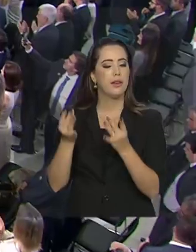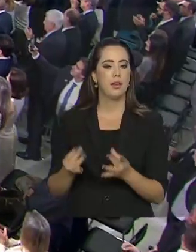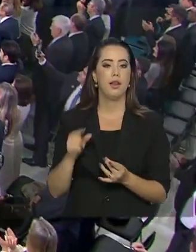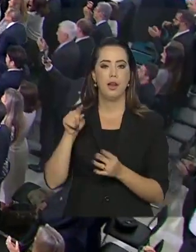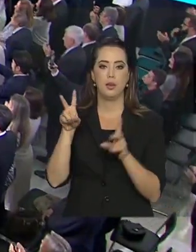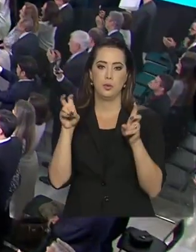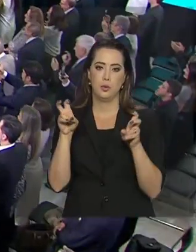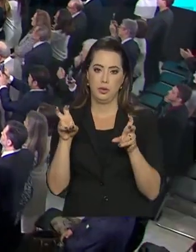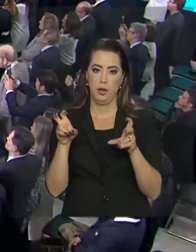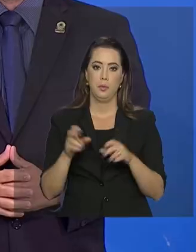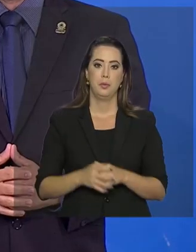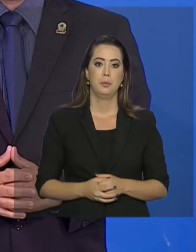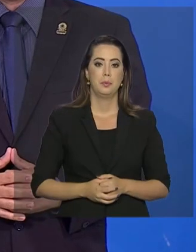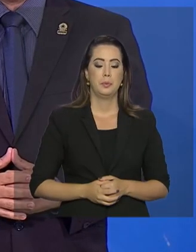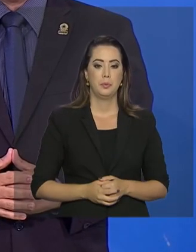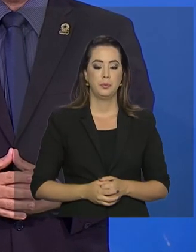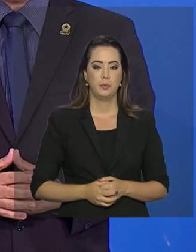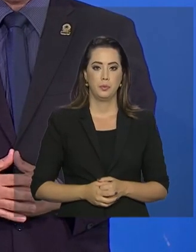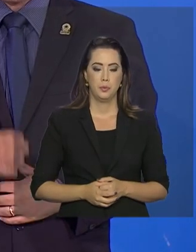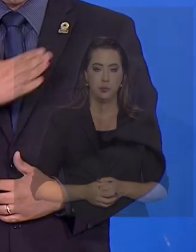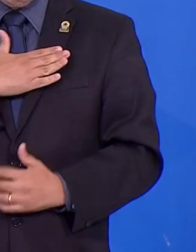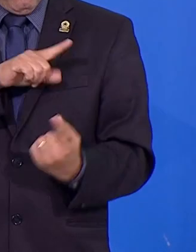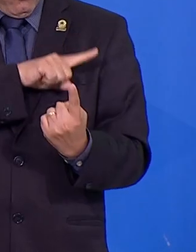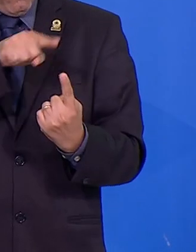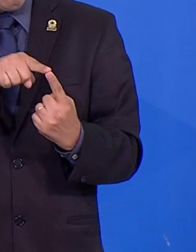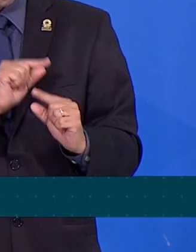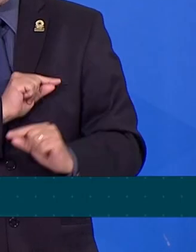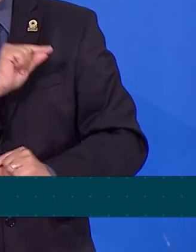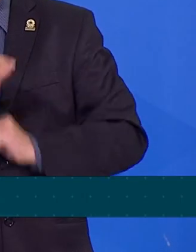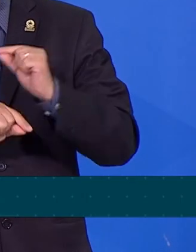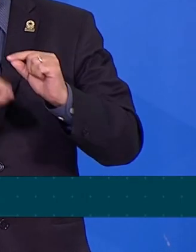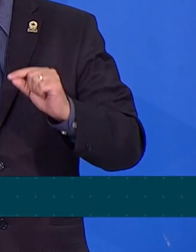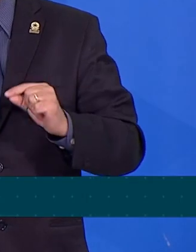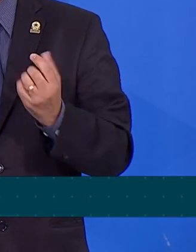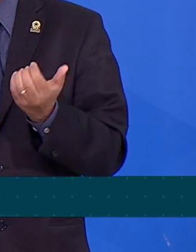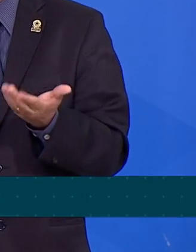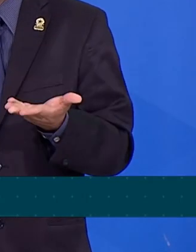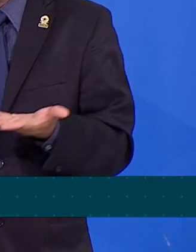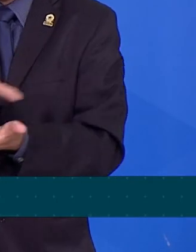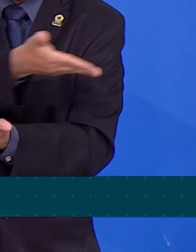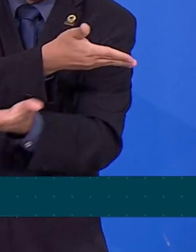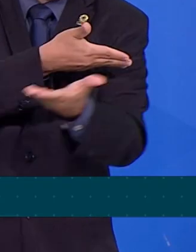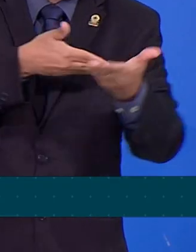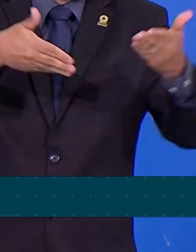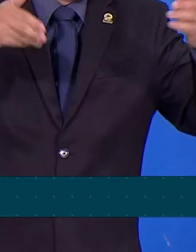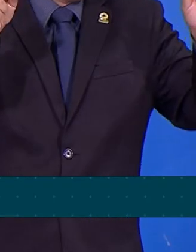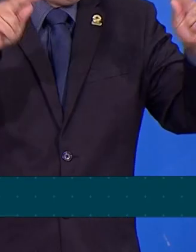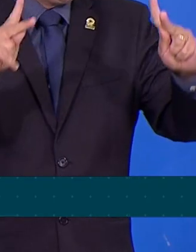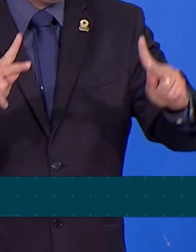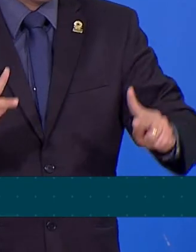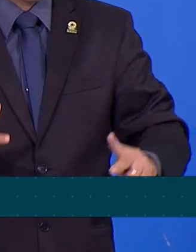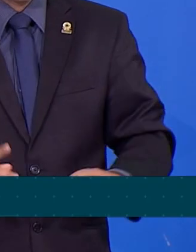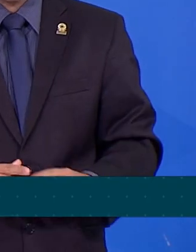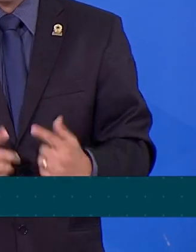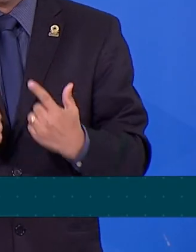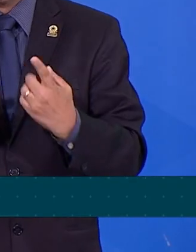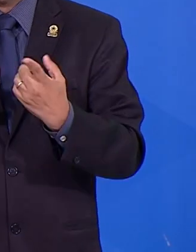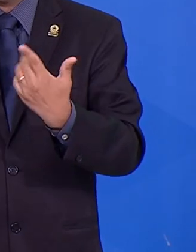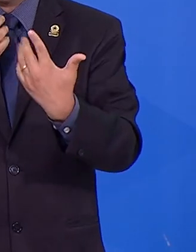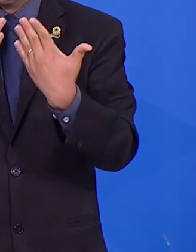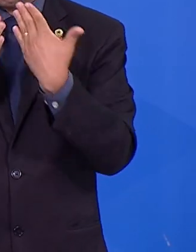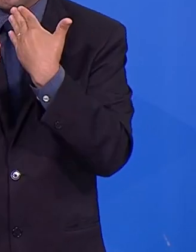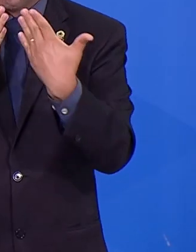dos assuntos da pasta. Meu propósito aqui é pacificação e diálogo